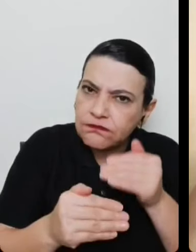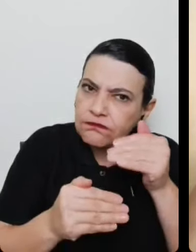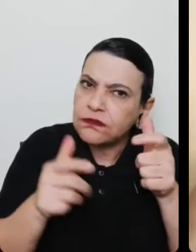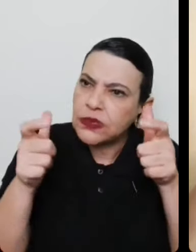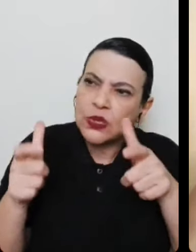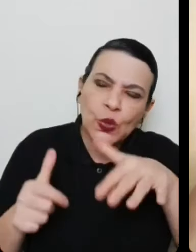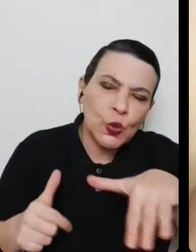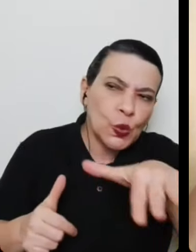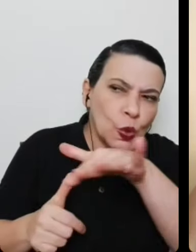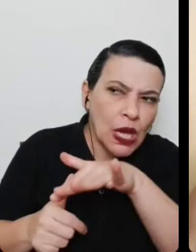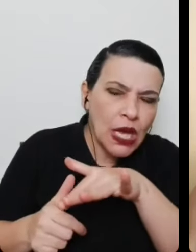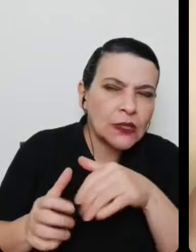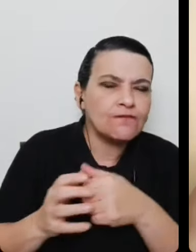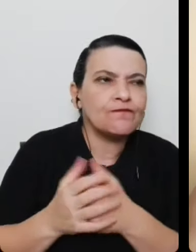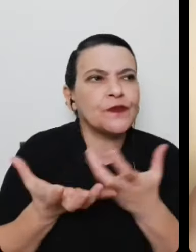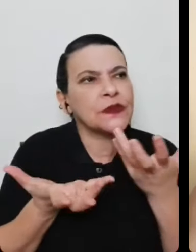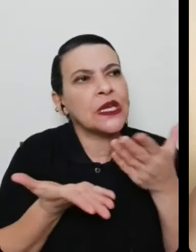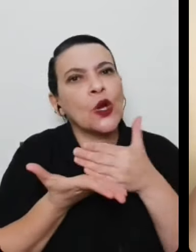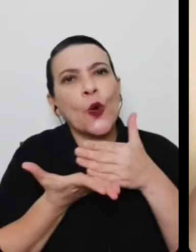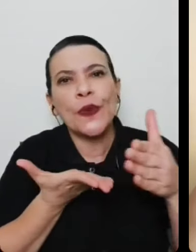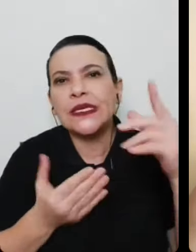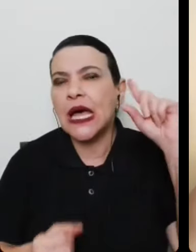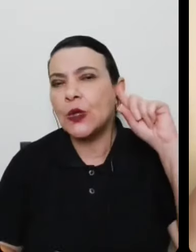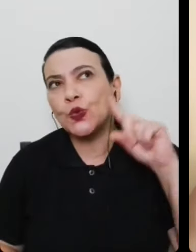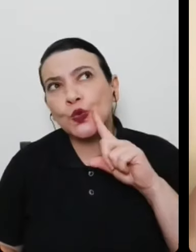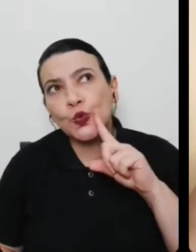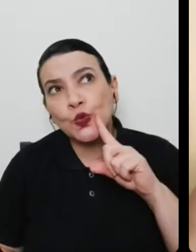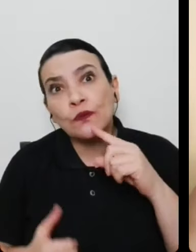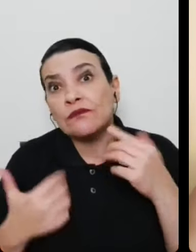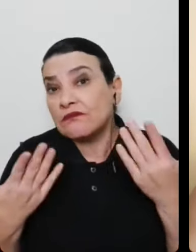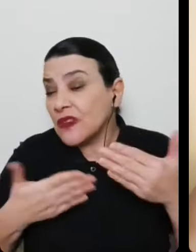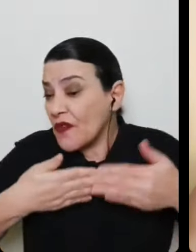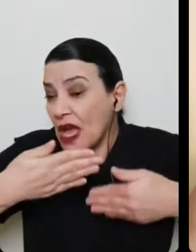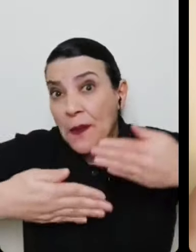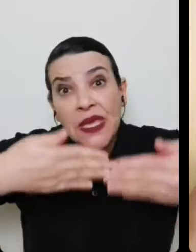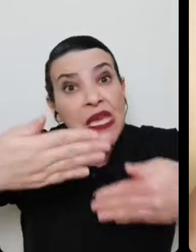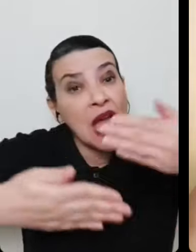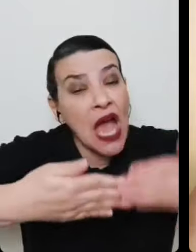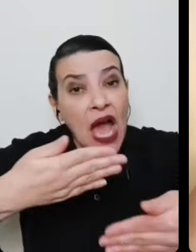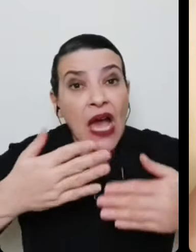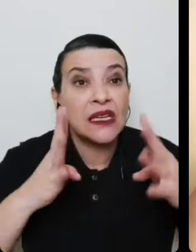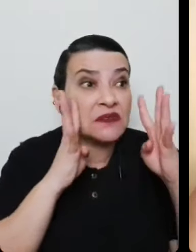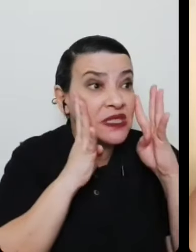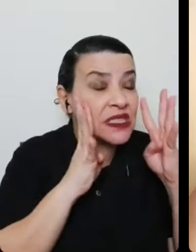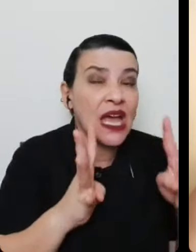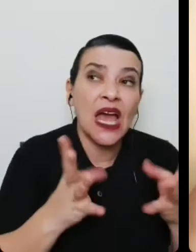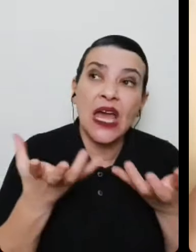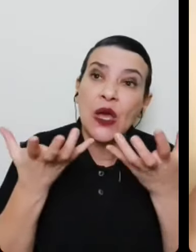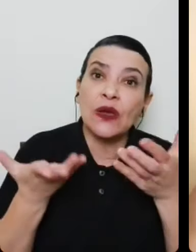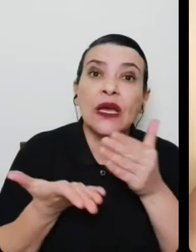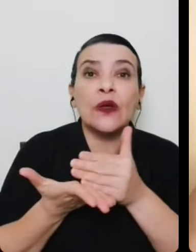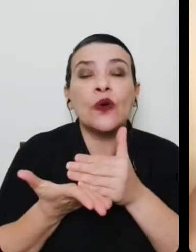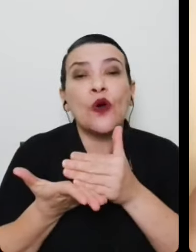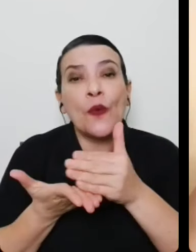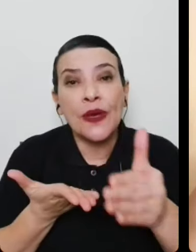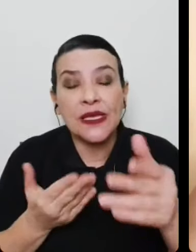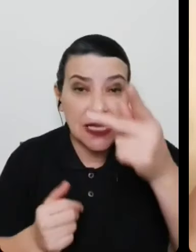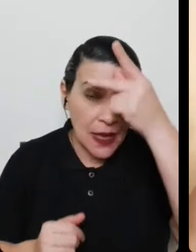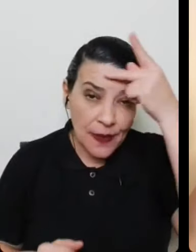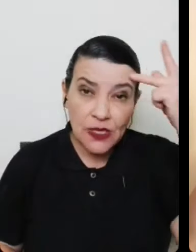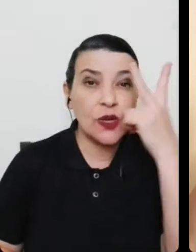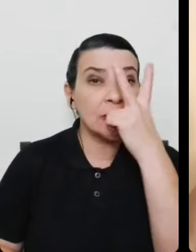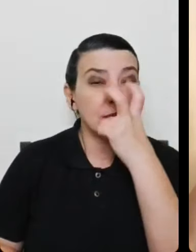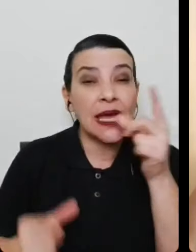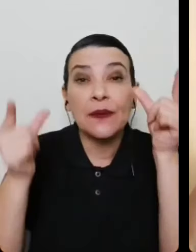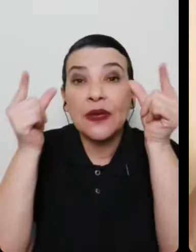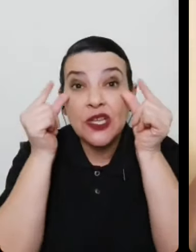um grupo. Eu quero começar com os surdos. Você vai caminhar, você vai atender outros. Eu quero começar com pessoas cegas e com baixa